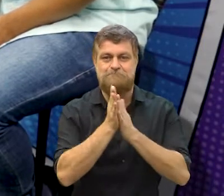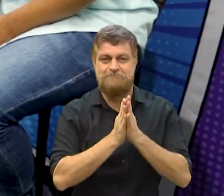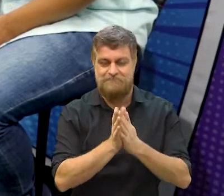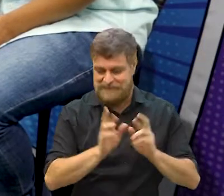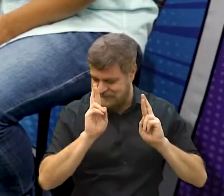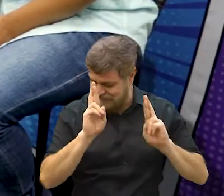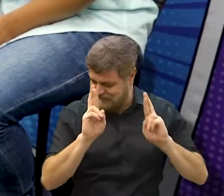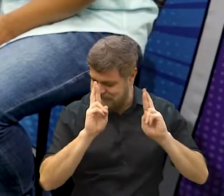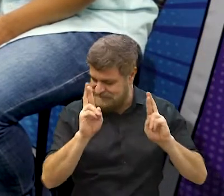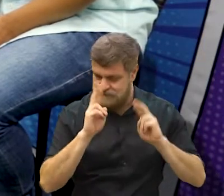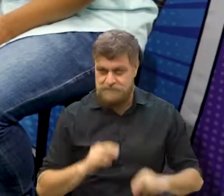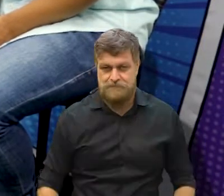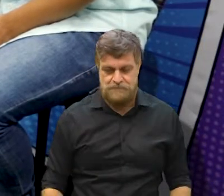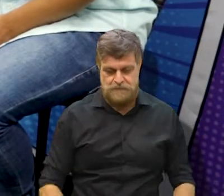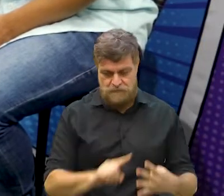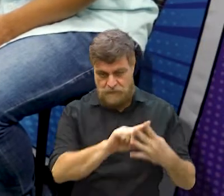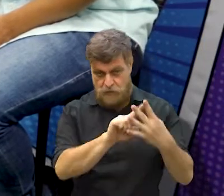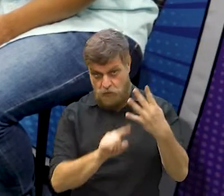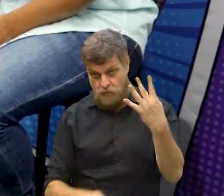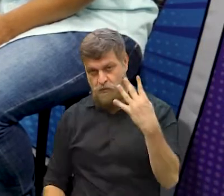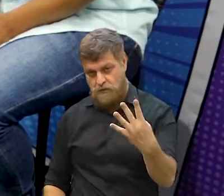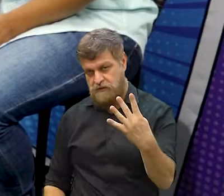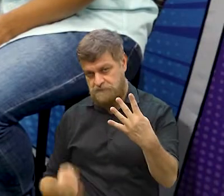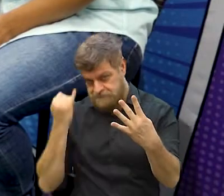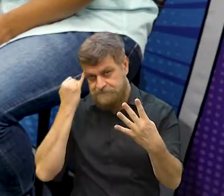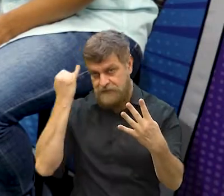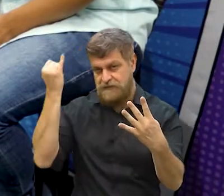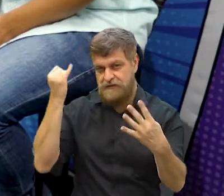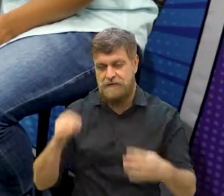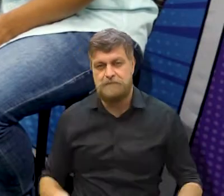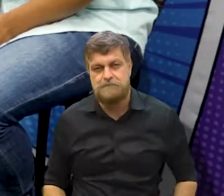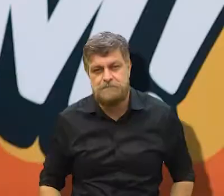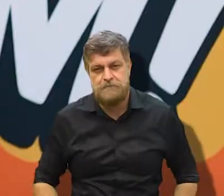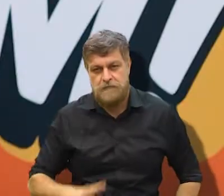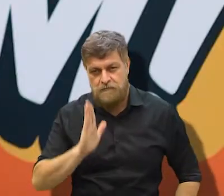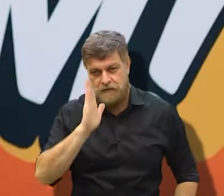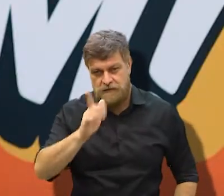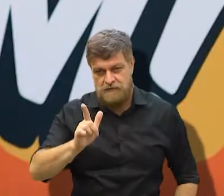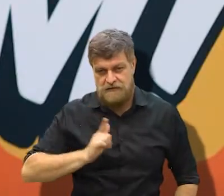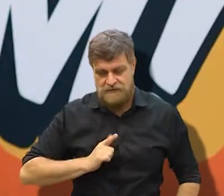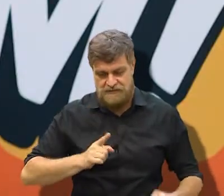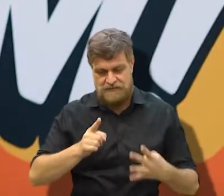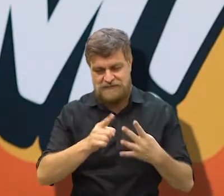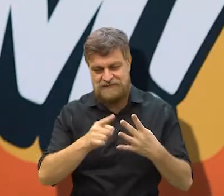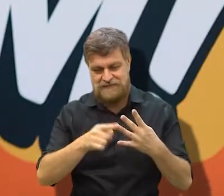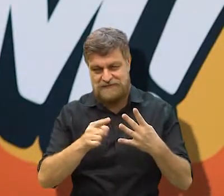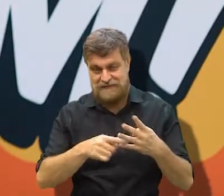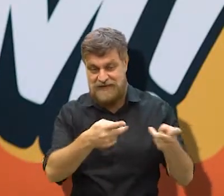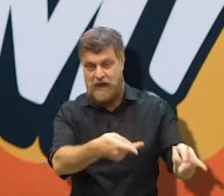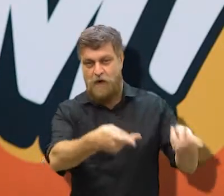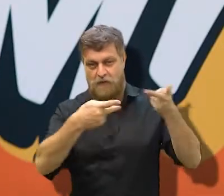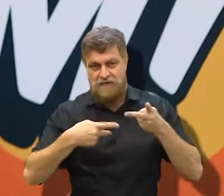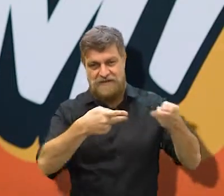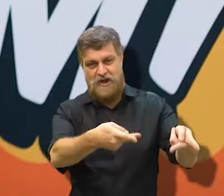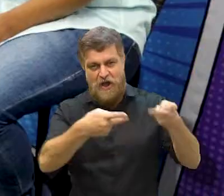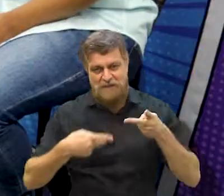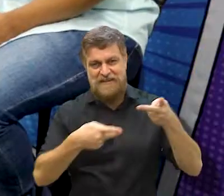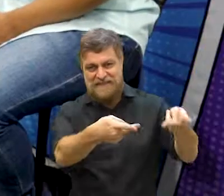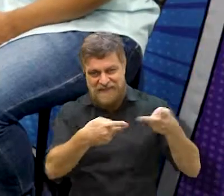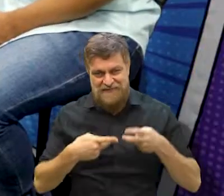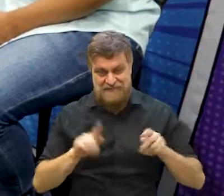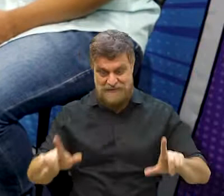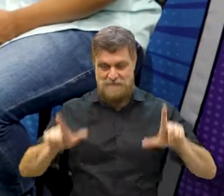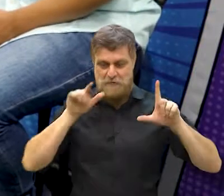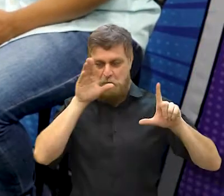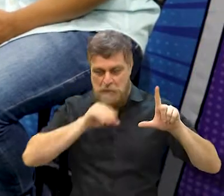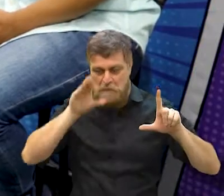e que vire uma série mesmo. Mas a ideia são quatro volumes. Bom, então já fica aqui três convites... É para